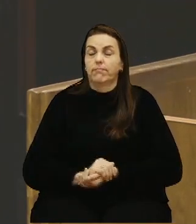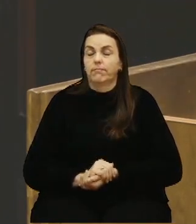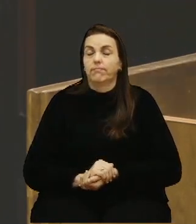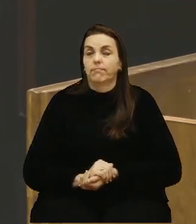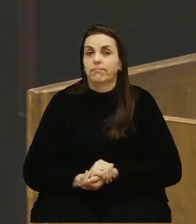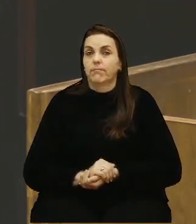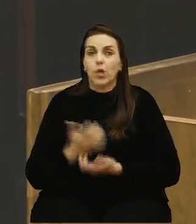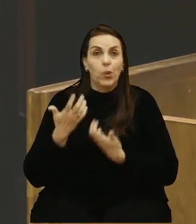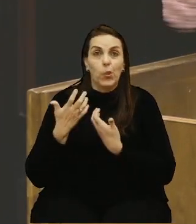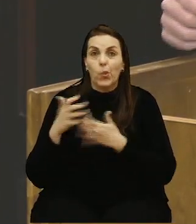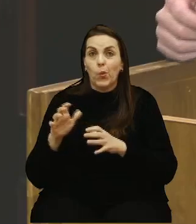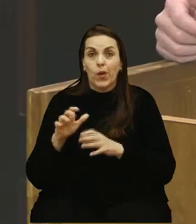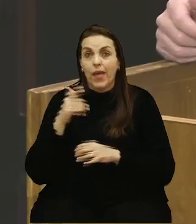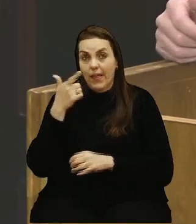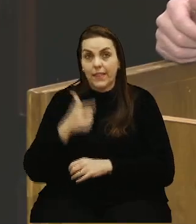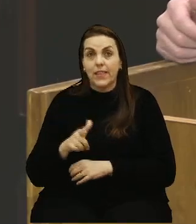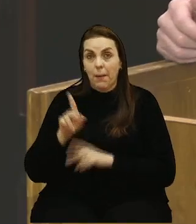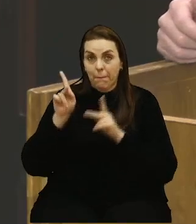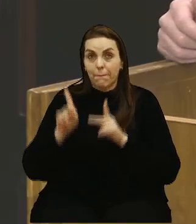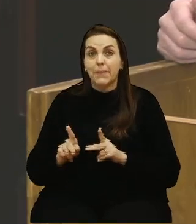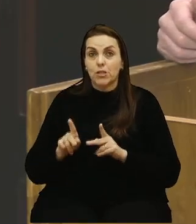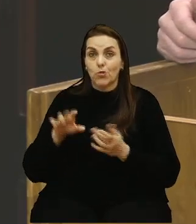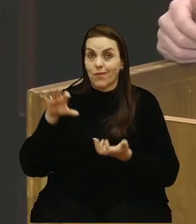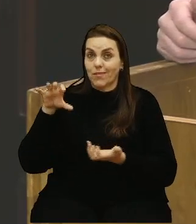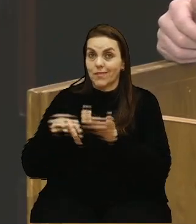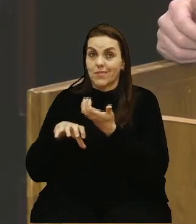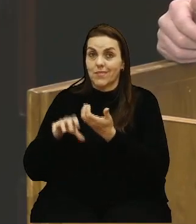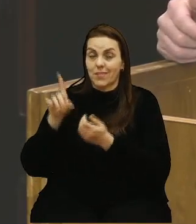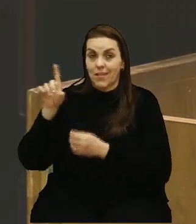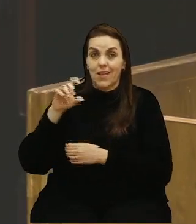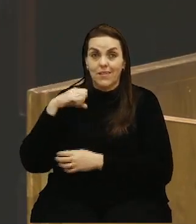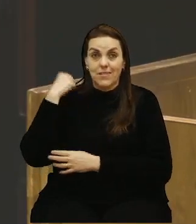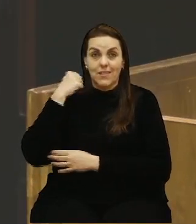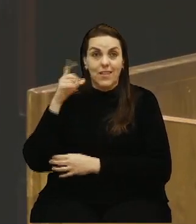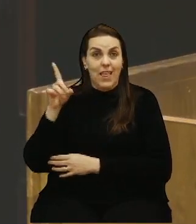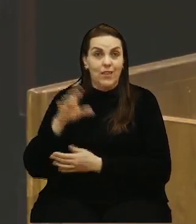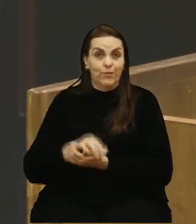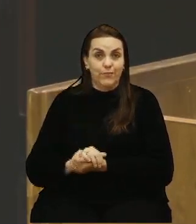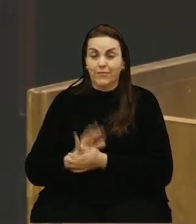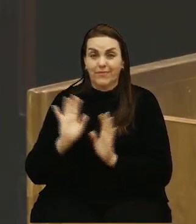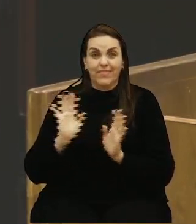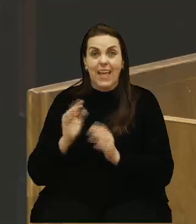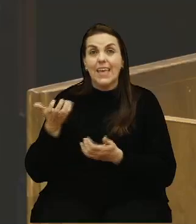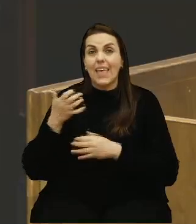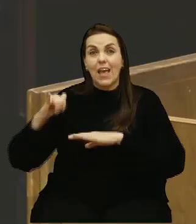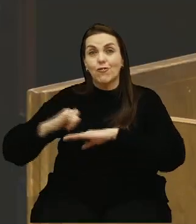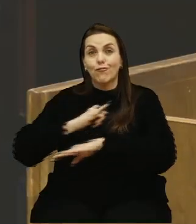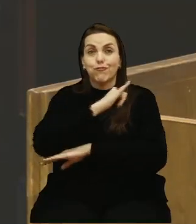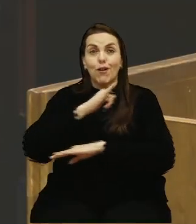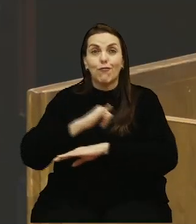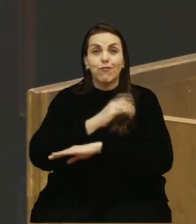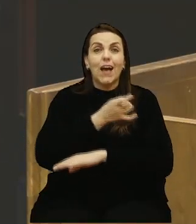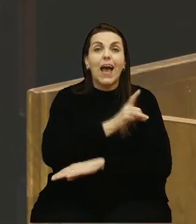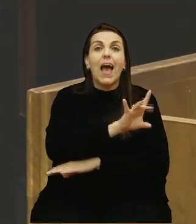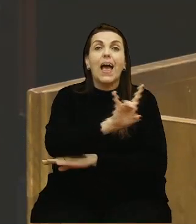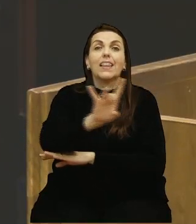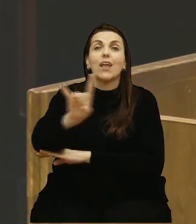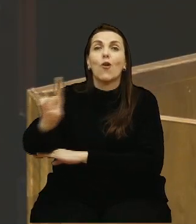e não queira me botar um cidadão desse no Senado. Daqui a um pouco ele vai querer um jatinho para cada senador,